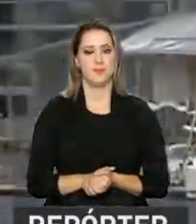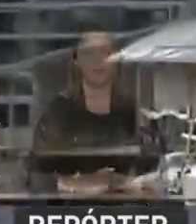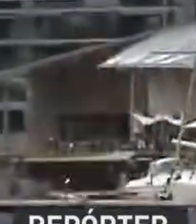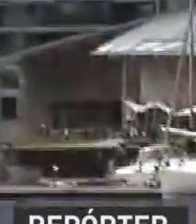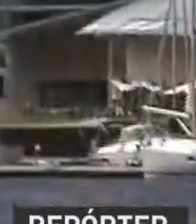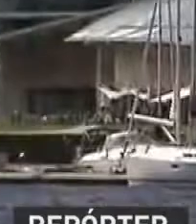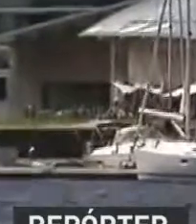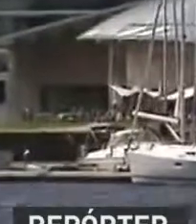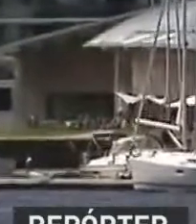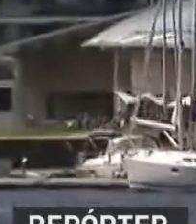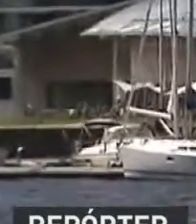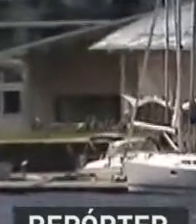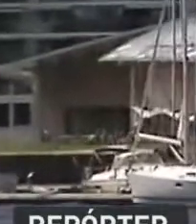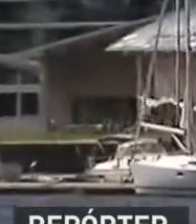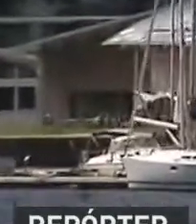o